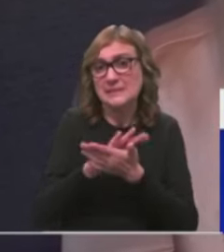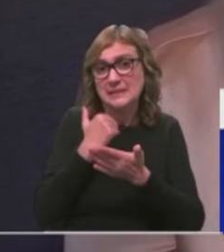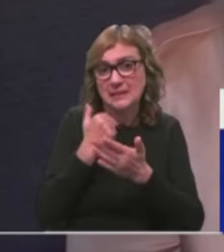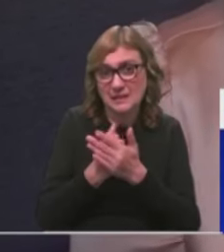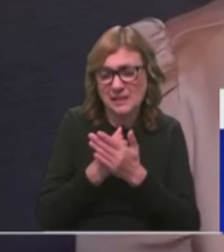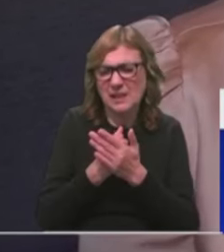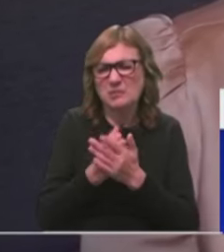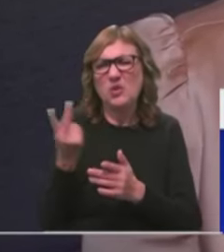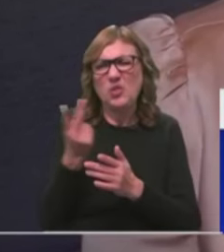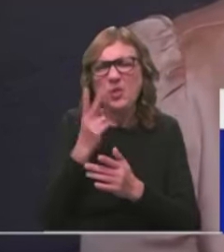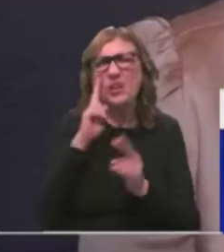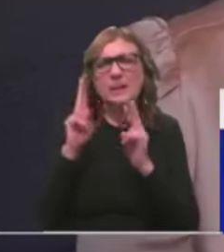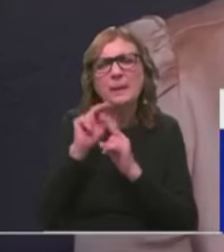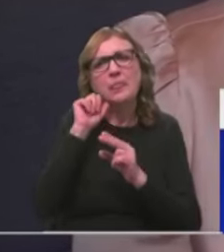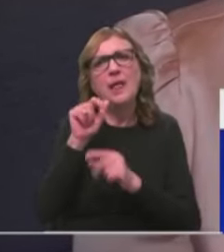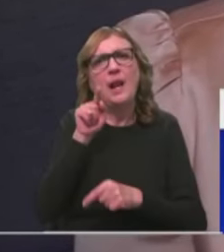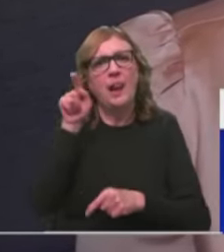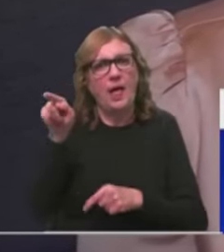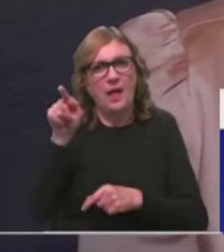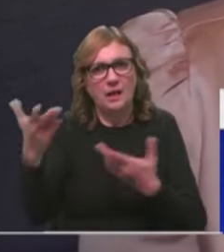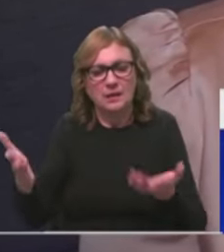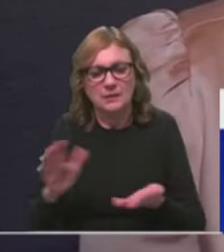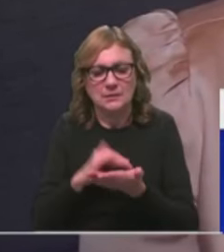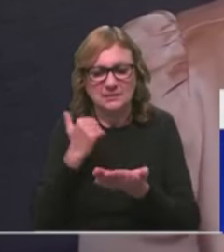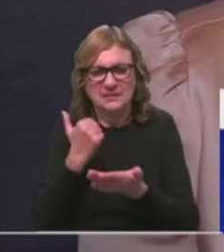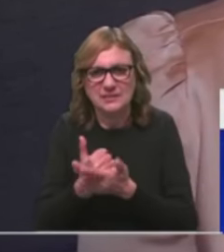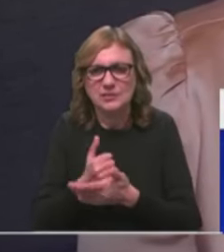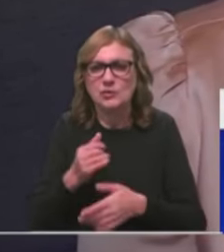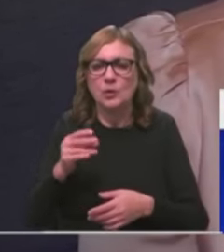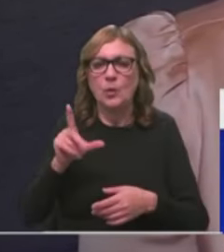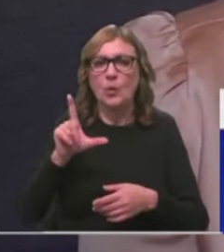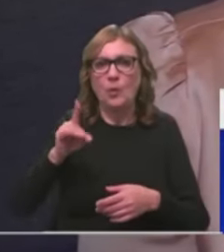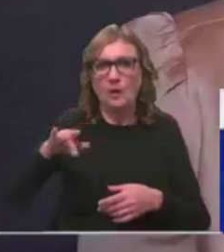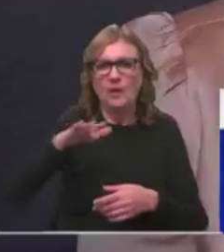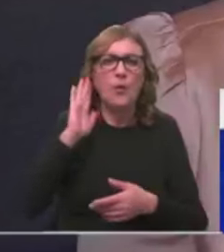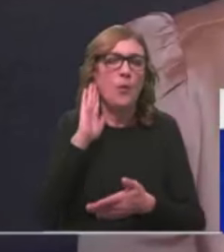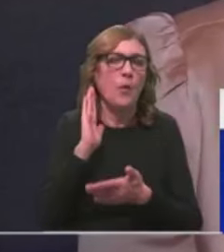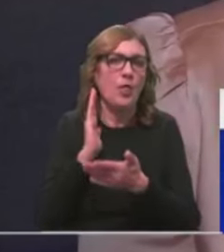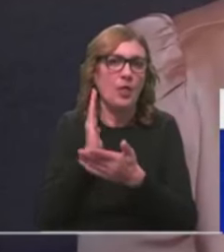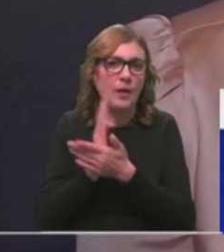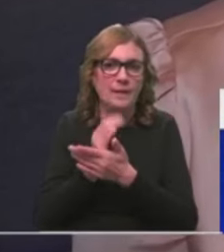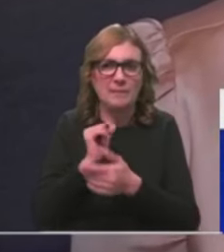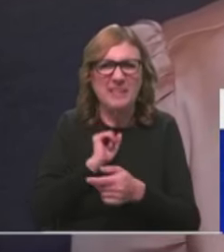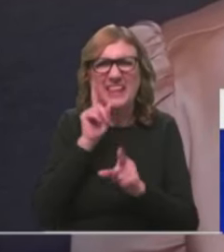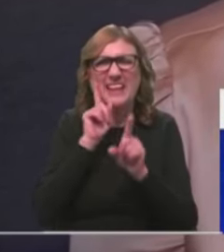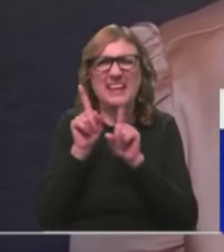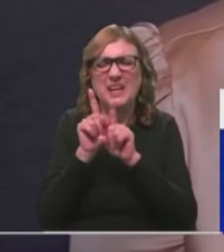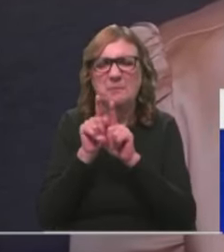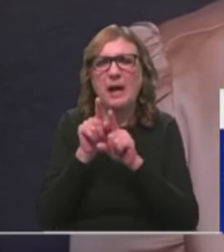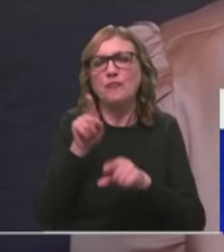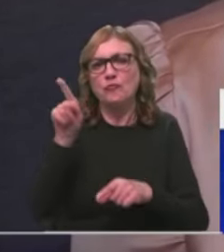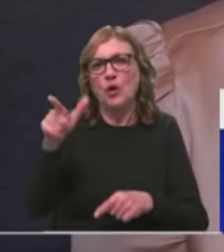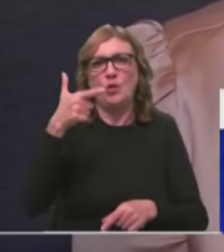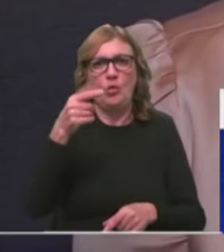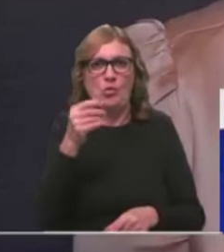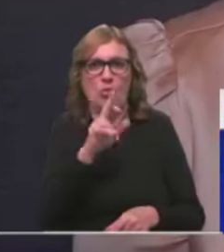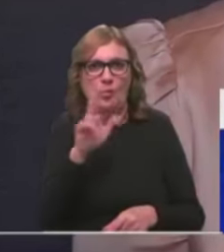encontros eram lá os dois as localizações a última da minha irmã foi na